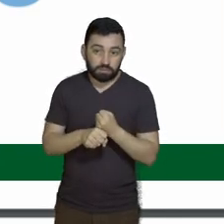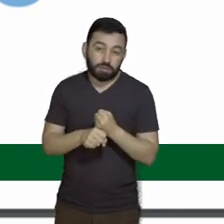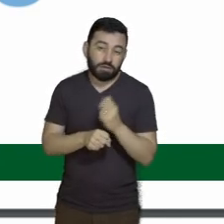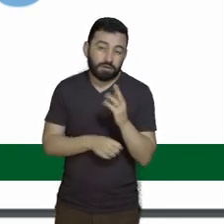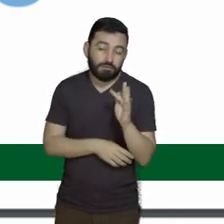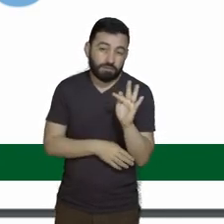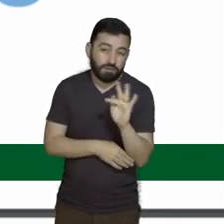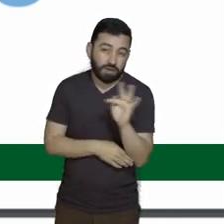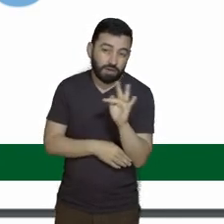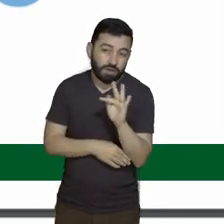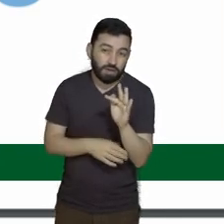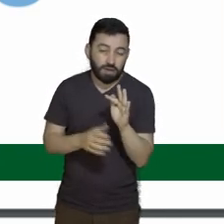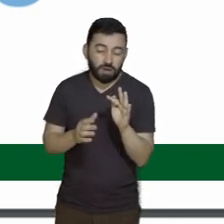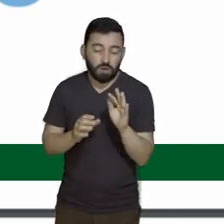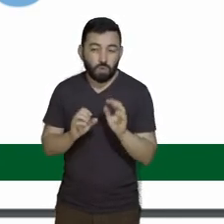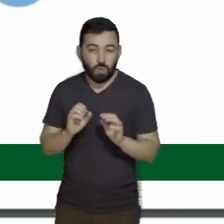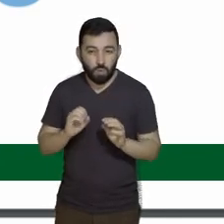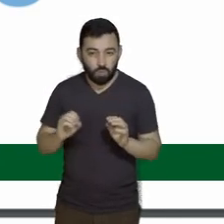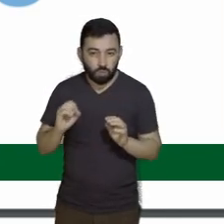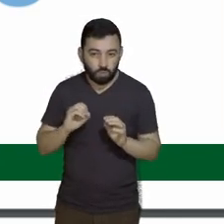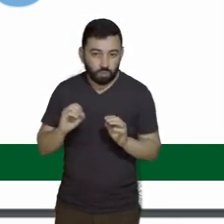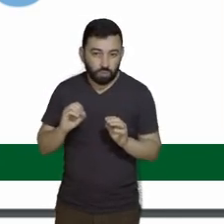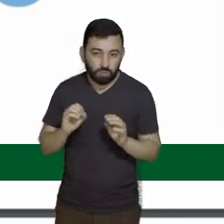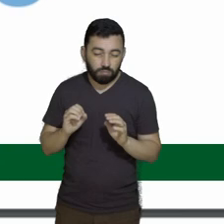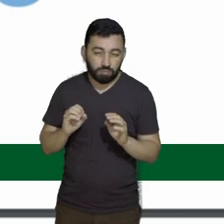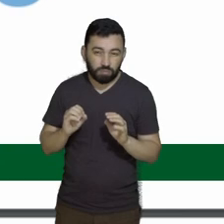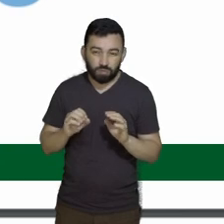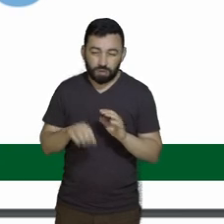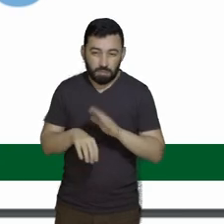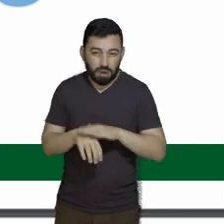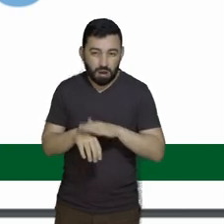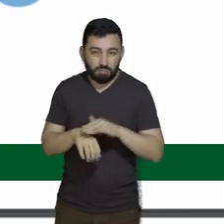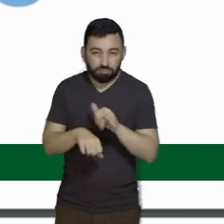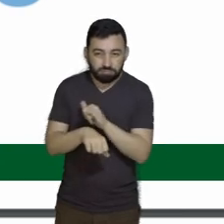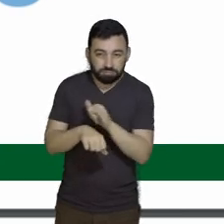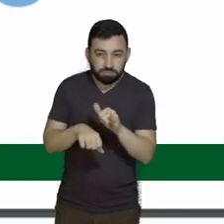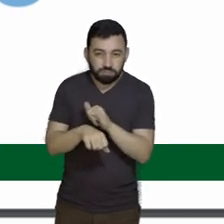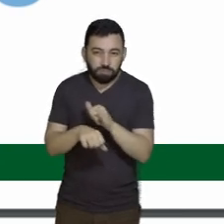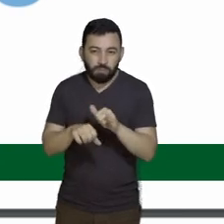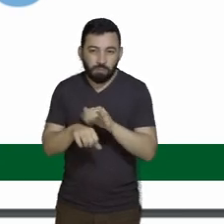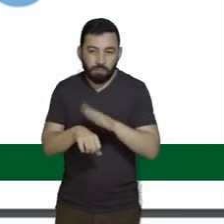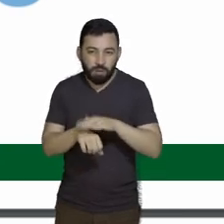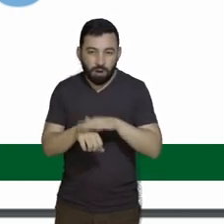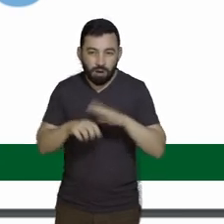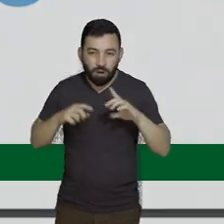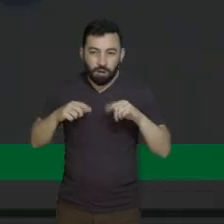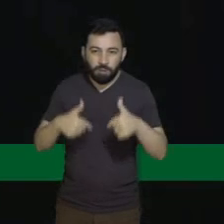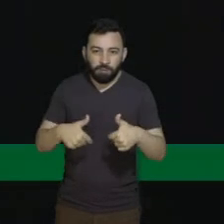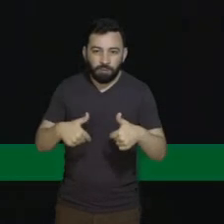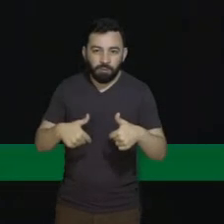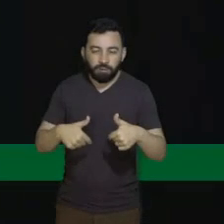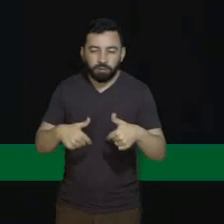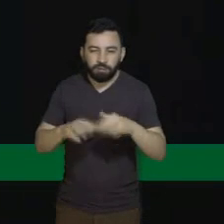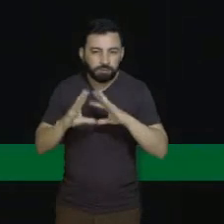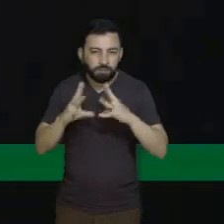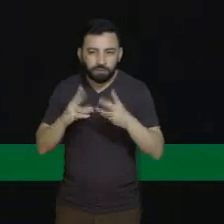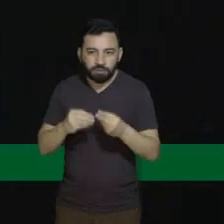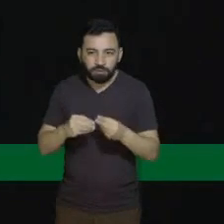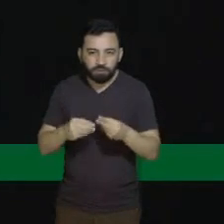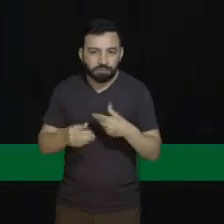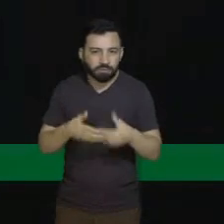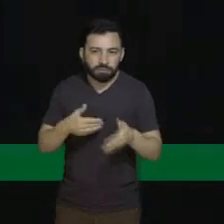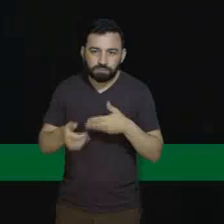fevereiro e outubro, de todas as ações, todos os procedimentos, qualquer que